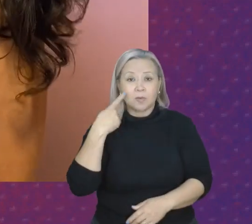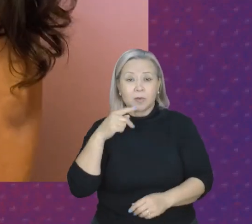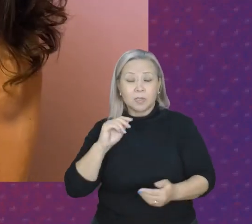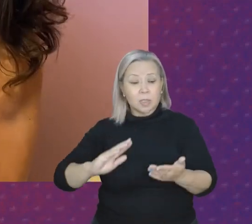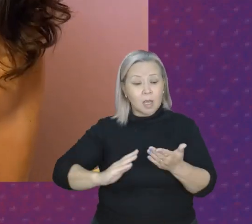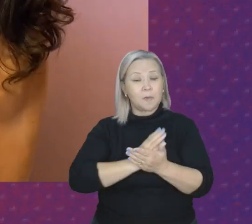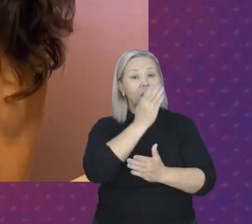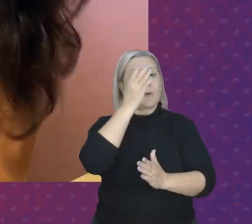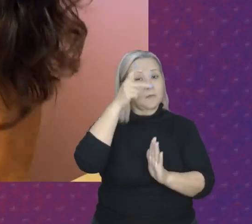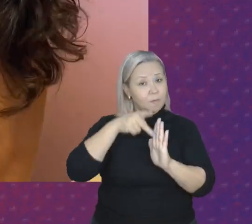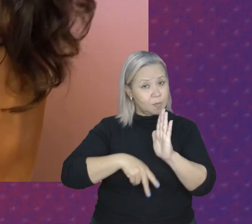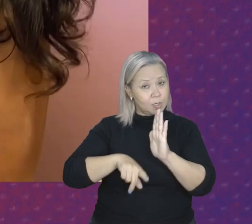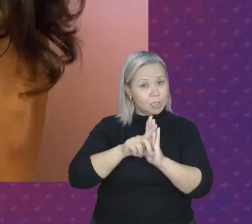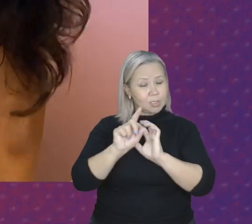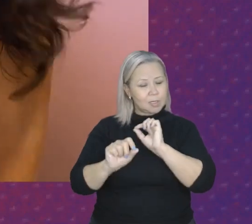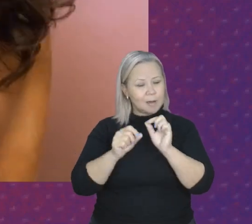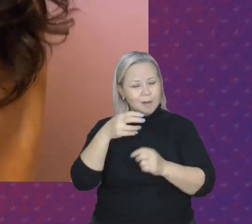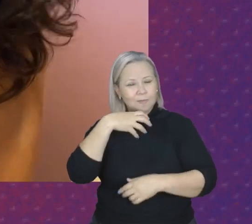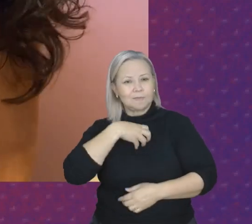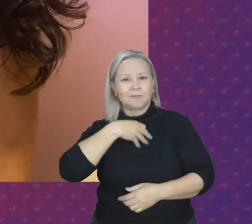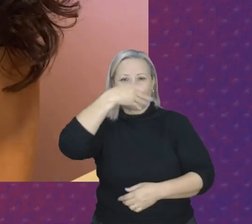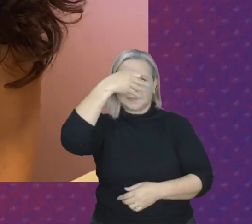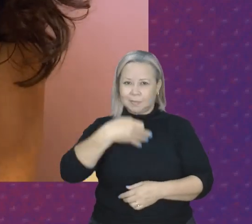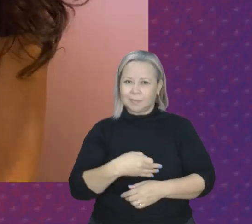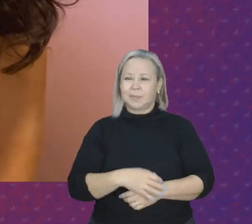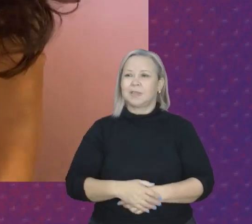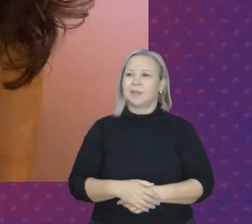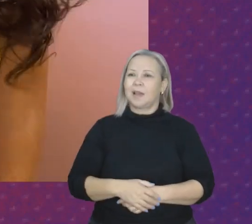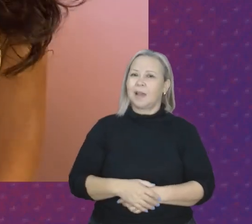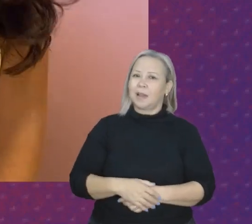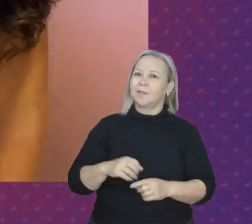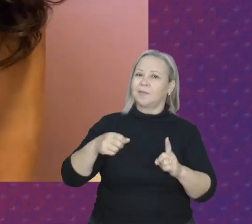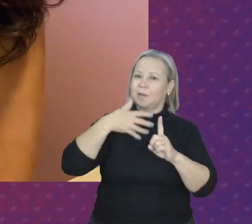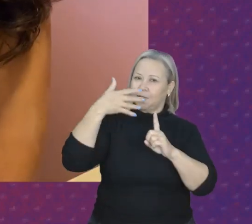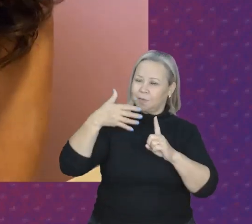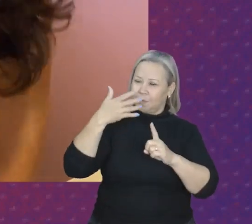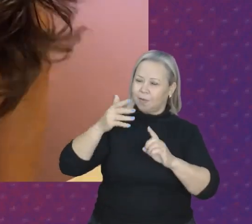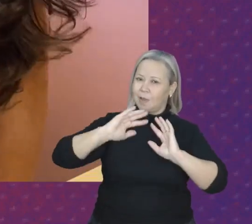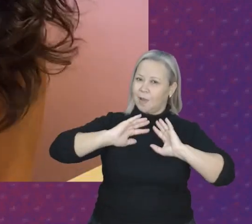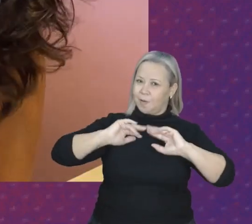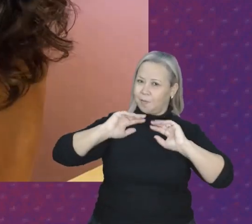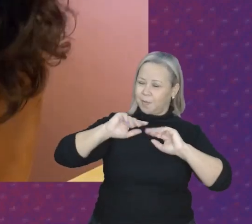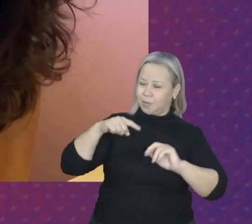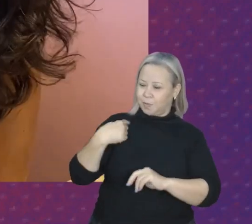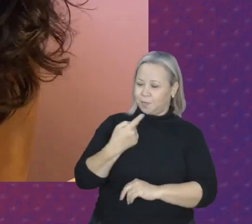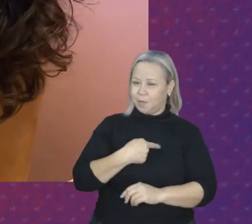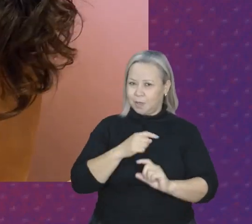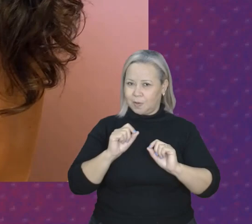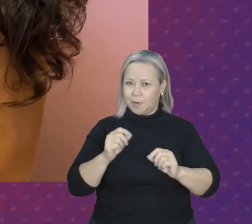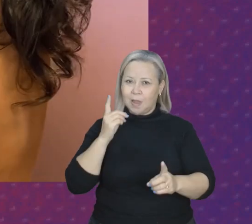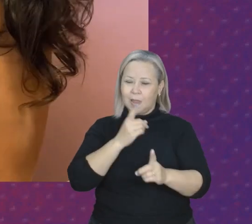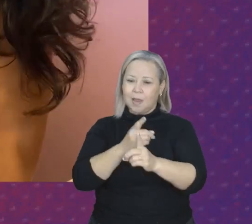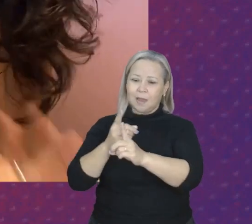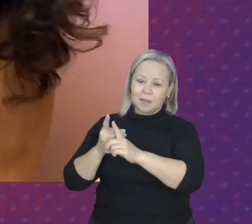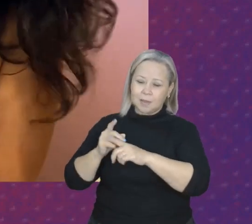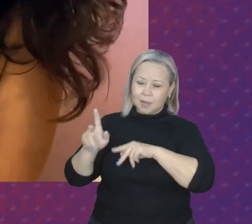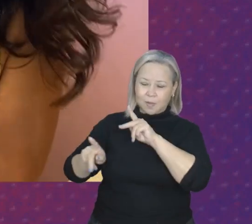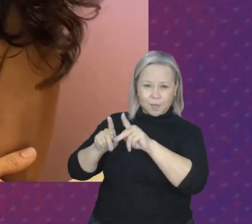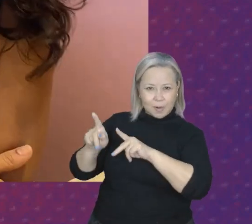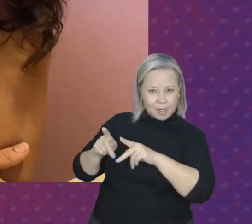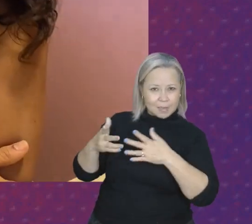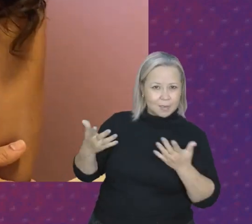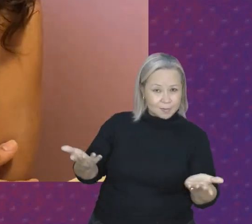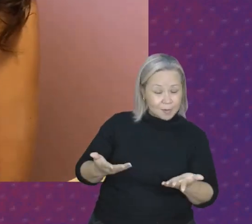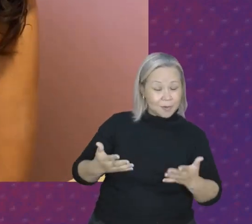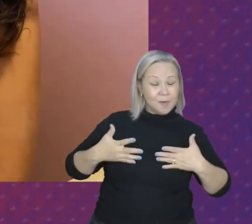o projeto de lei do jeito que o movimento LGBT tinha pedido pra gente e atendendo a toda a população. Eu sou muito feliz por